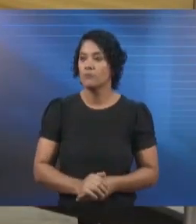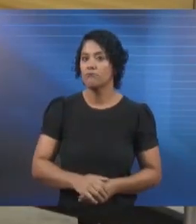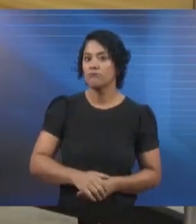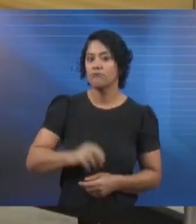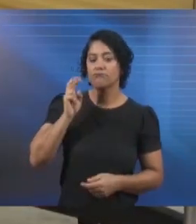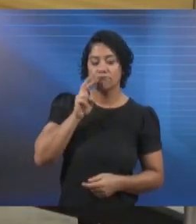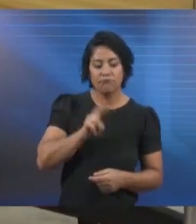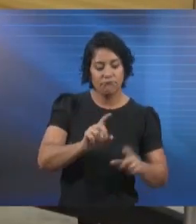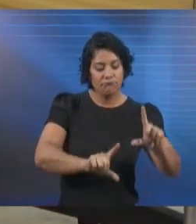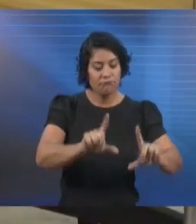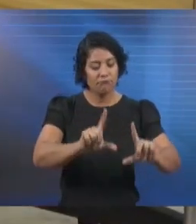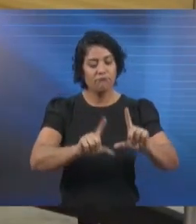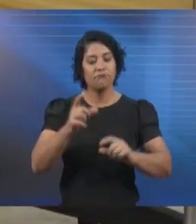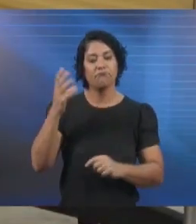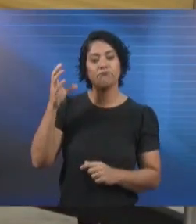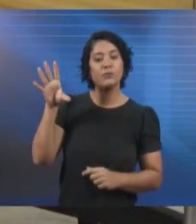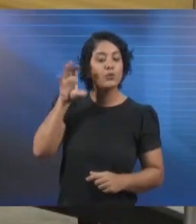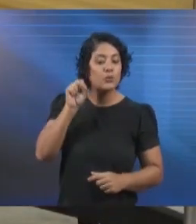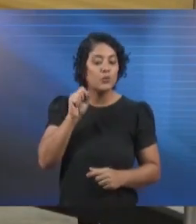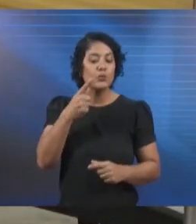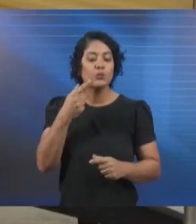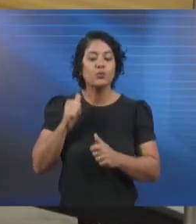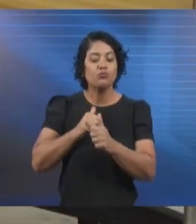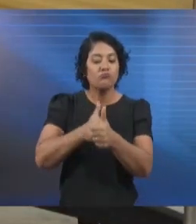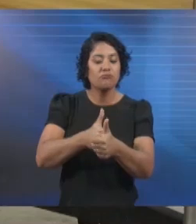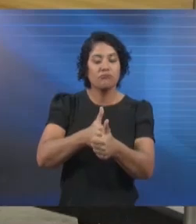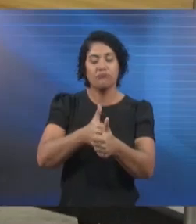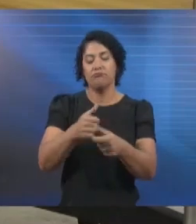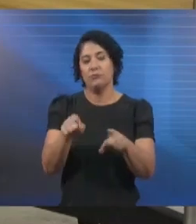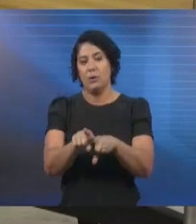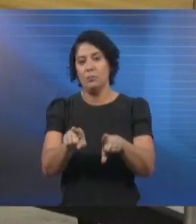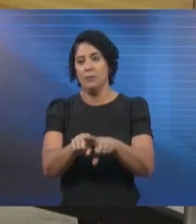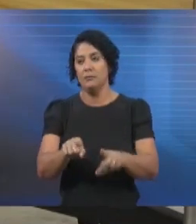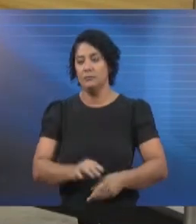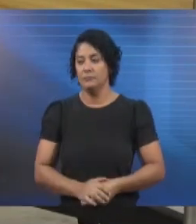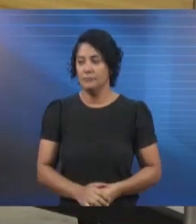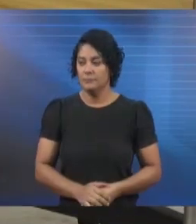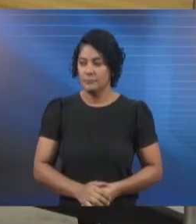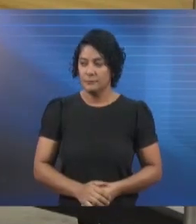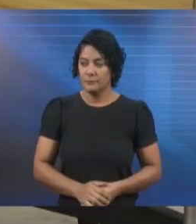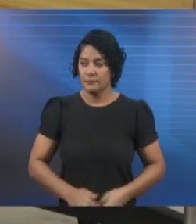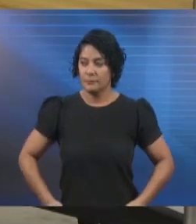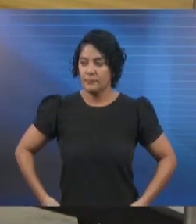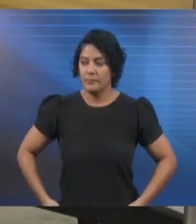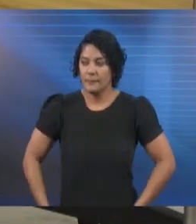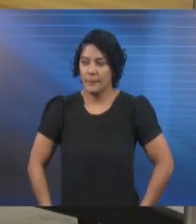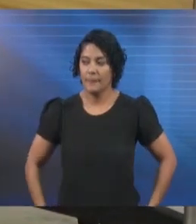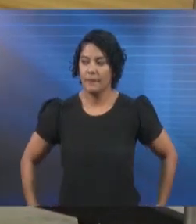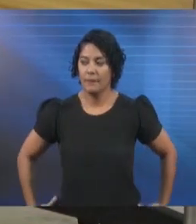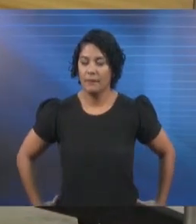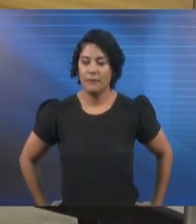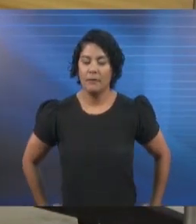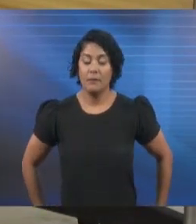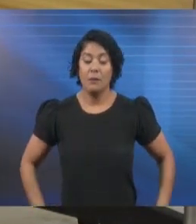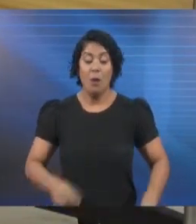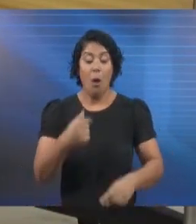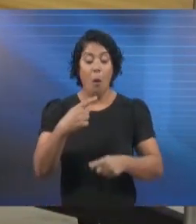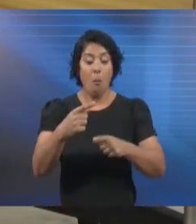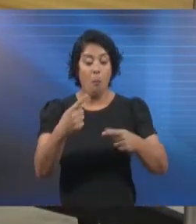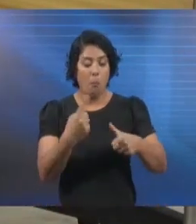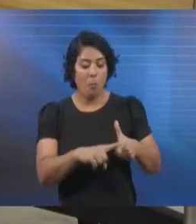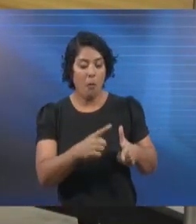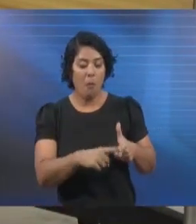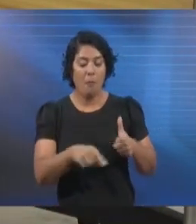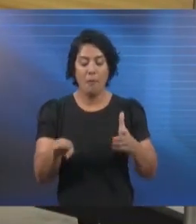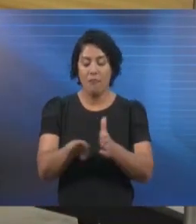assistem nos ouvem nos acompanham e ainda sobre essa polêmica instalada que chega